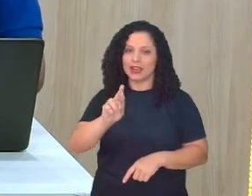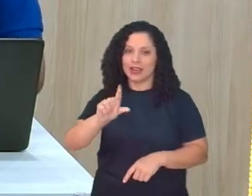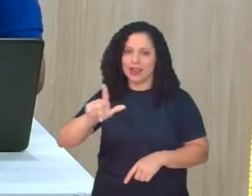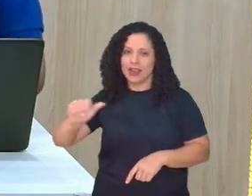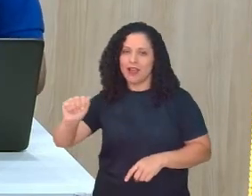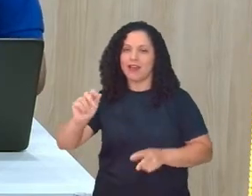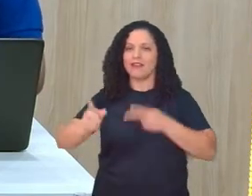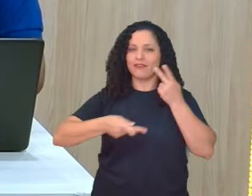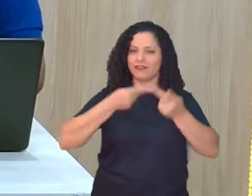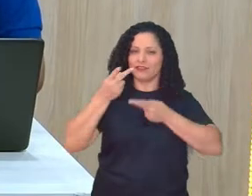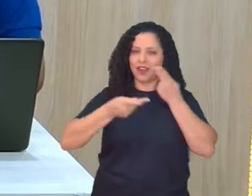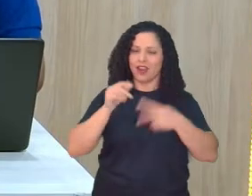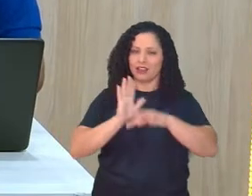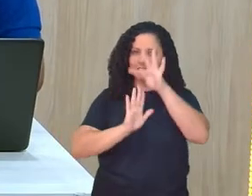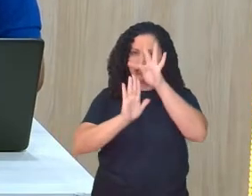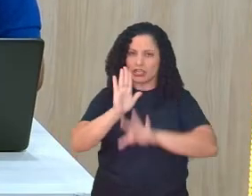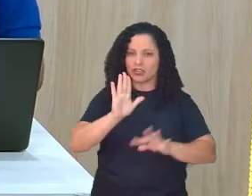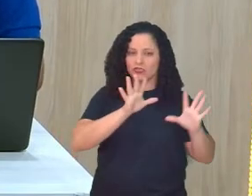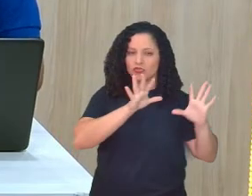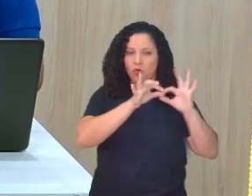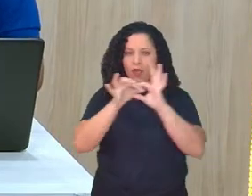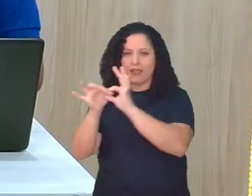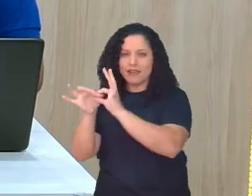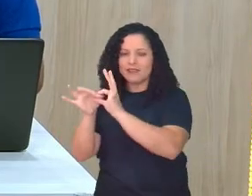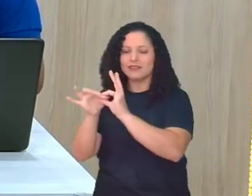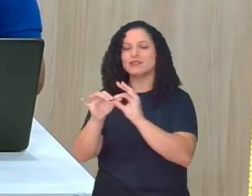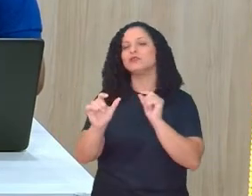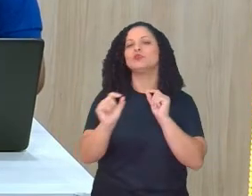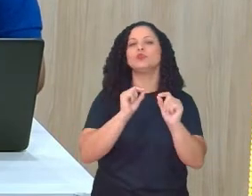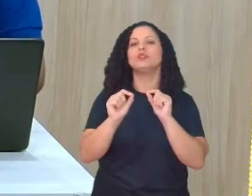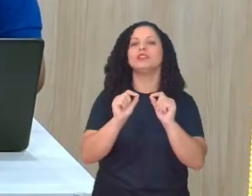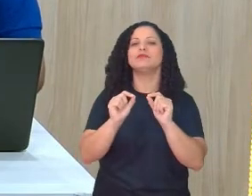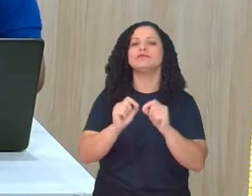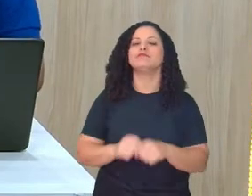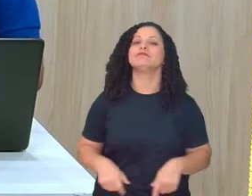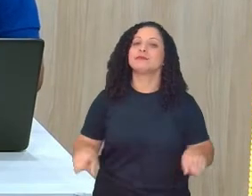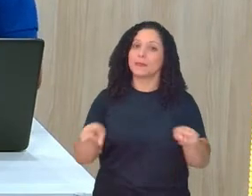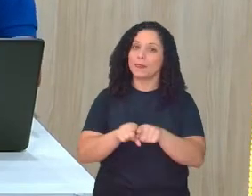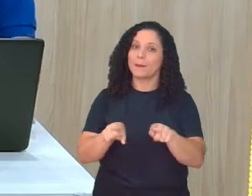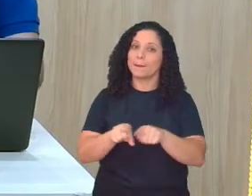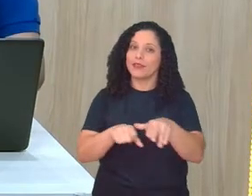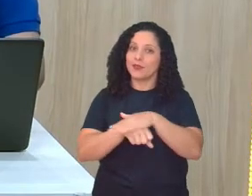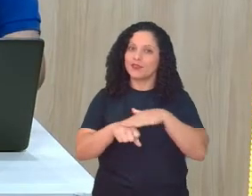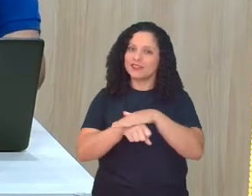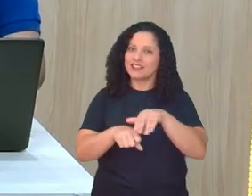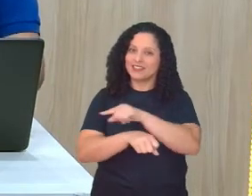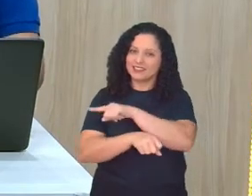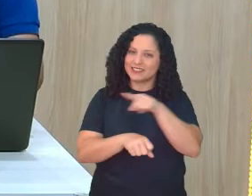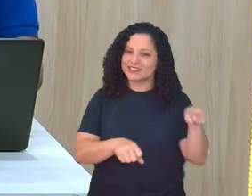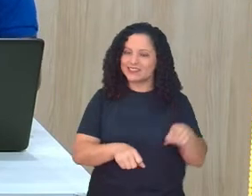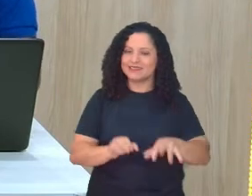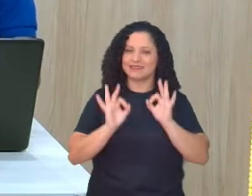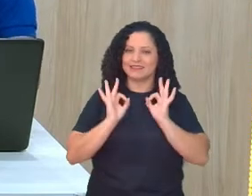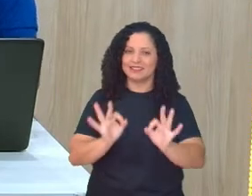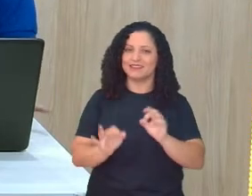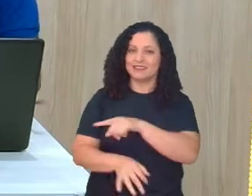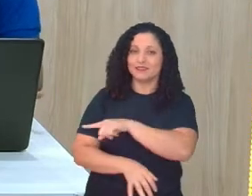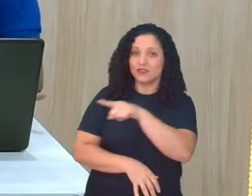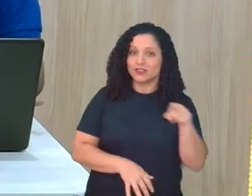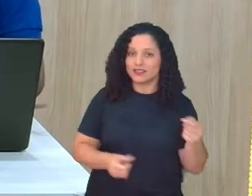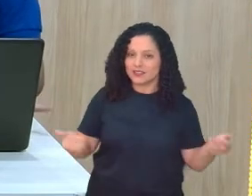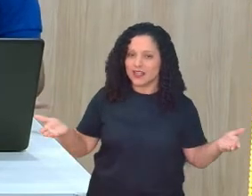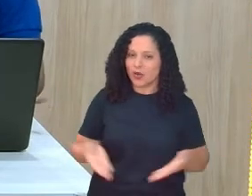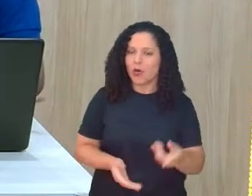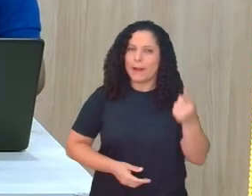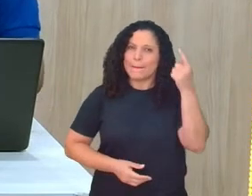de coesão textual, coerência. Eu também falei com vocês e eu tenho certeza que vocês devem estar